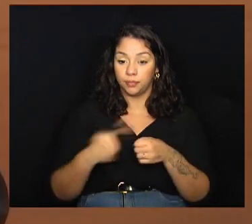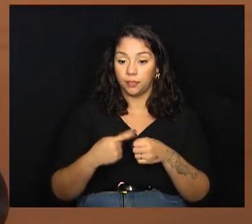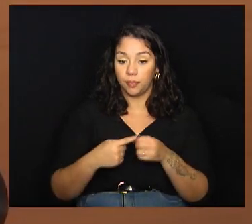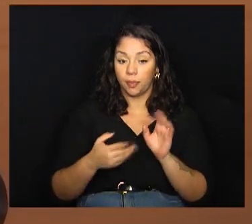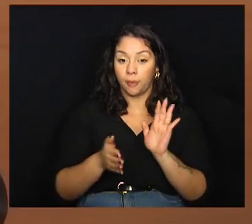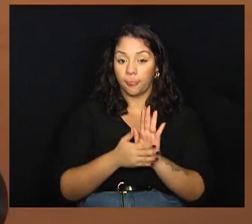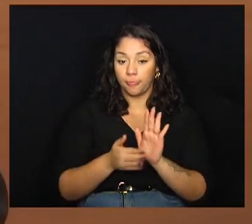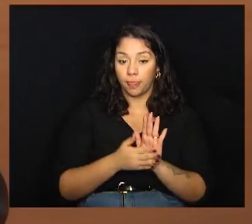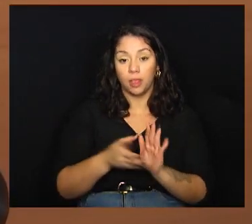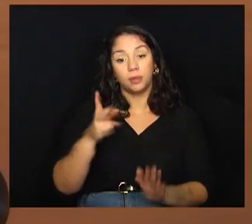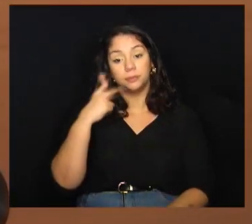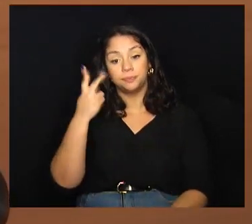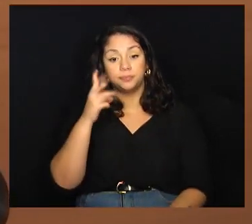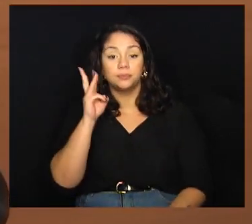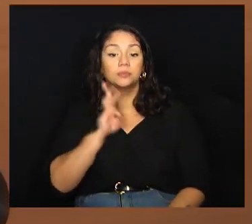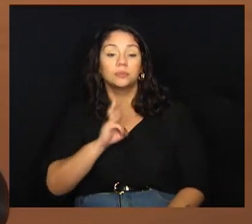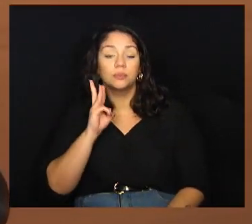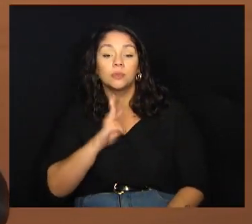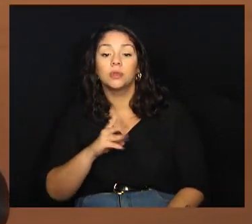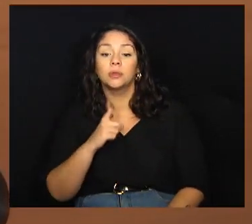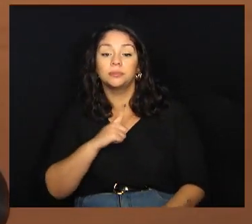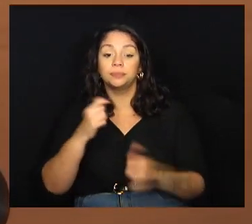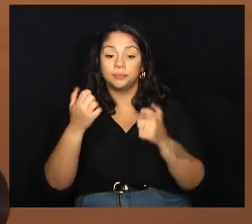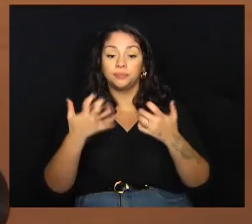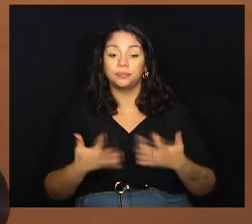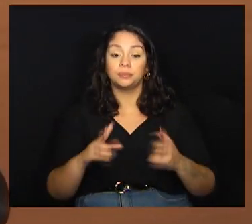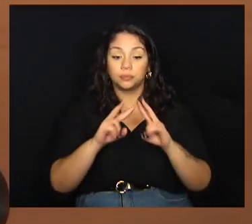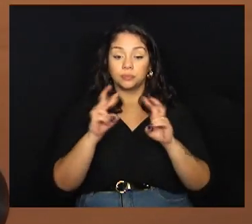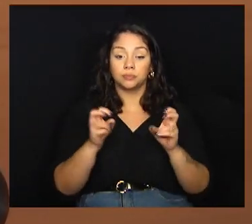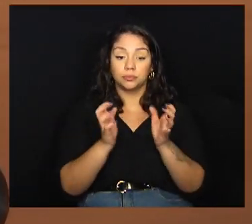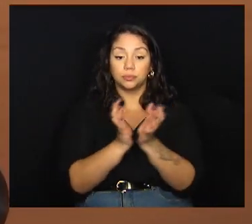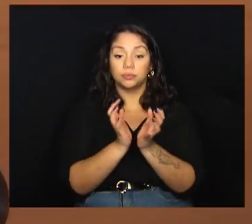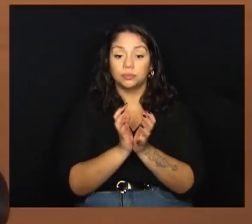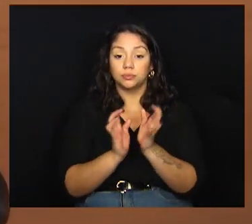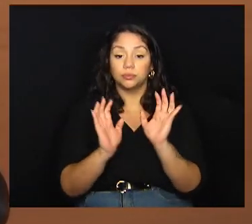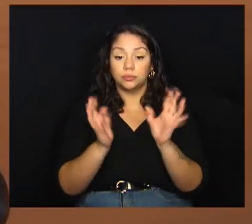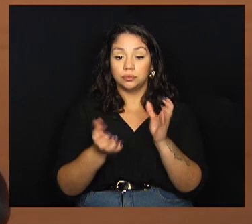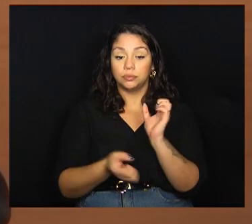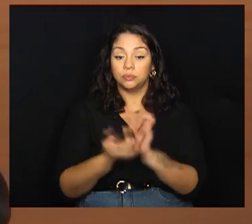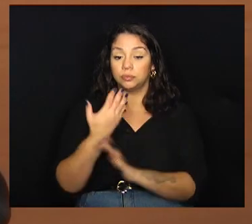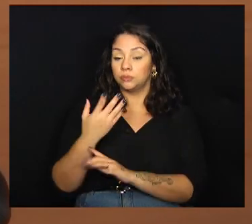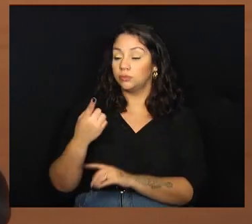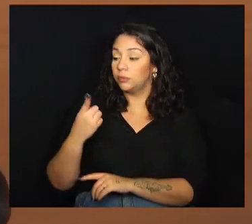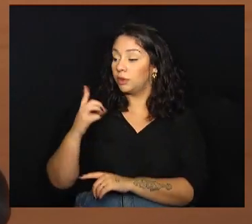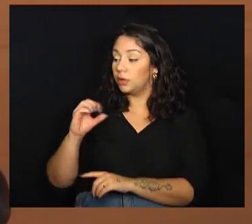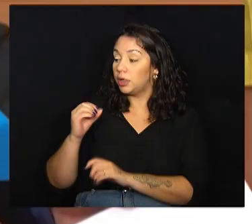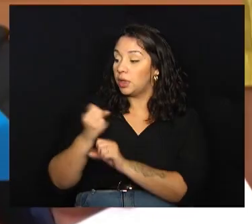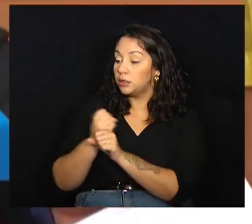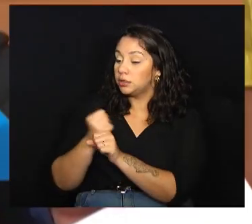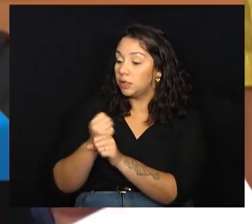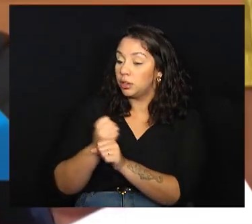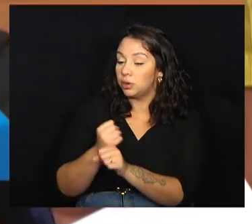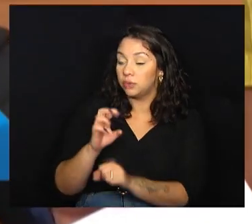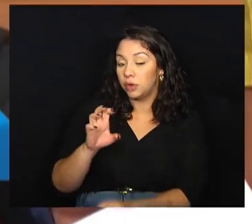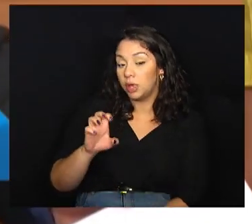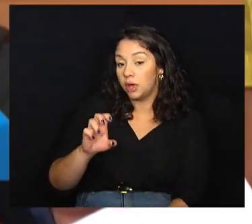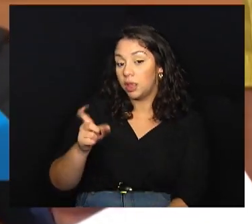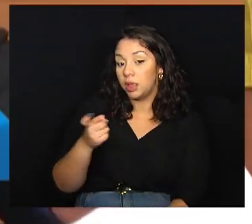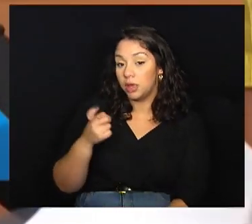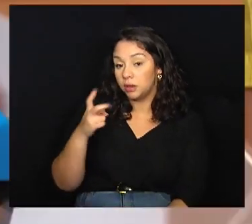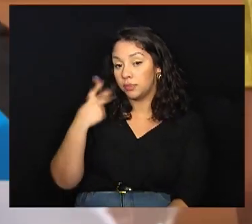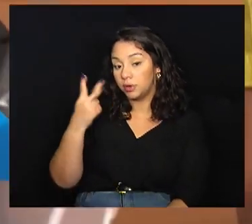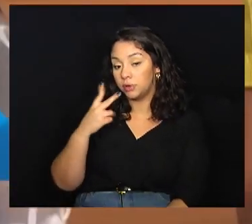do vereador Cecílio Santos, que destacou a comissão formada há 10 anos pelo ex-vereador Carlão do PT. A comissão fez